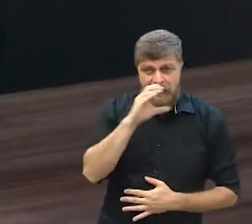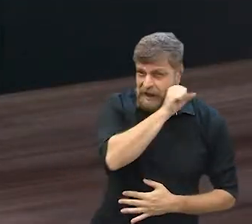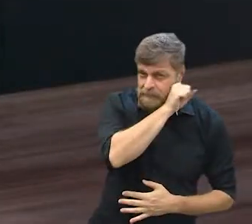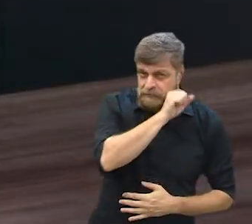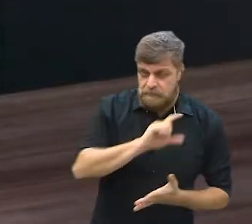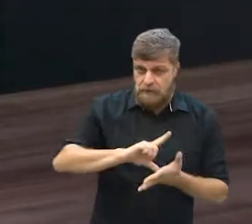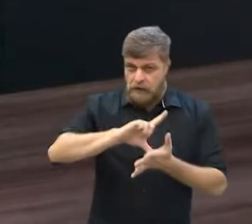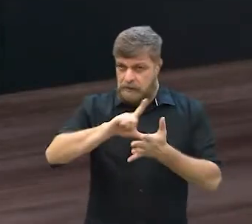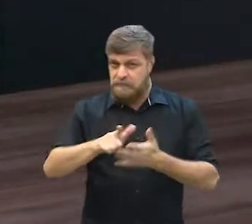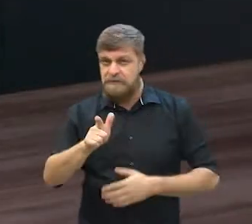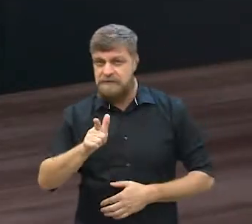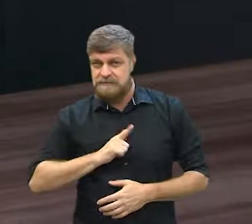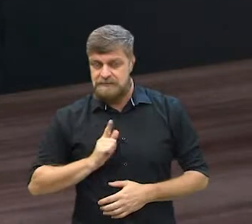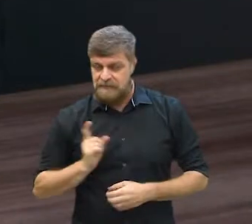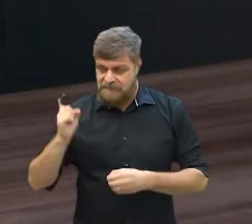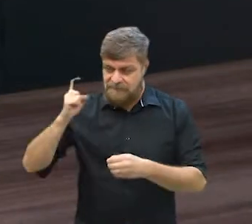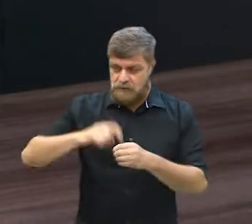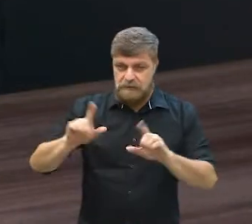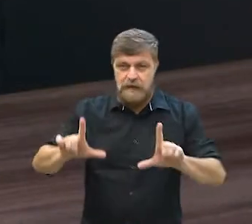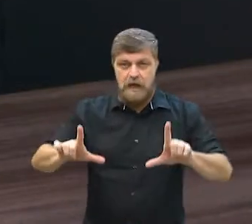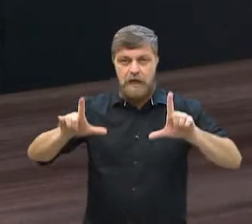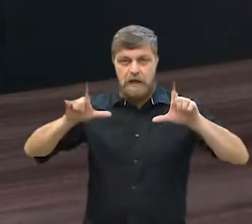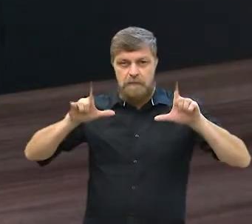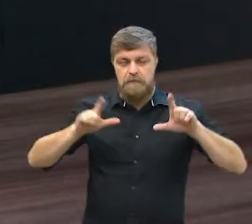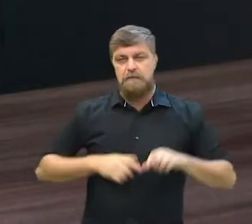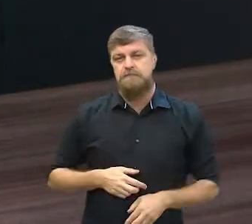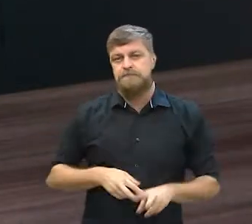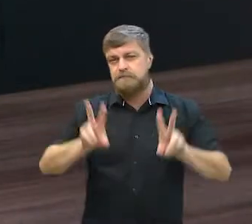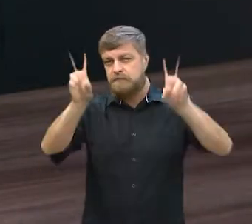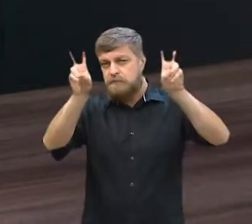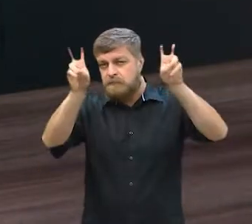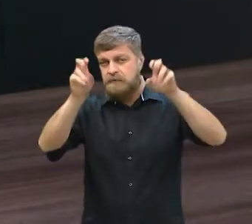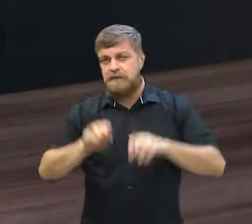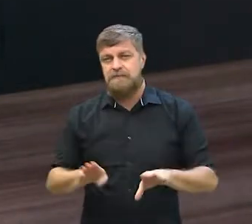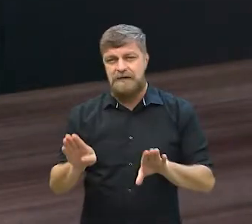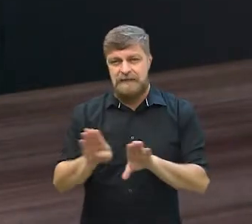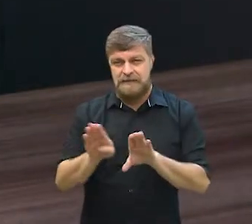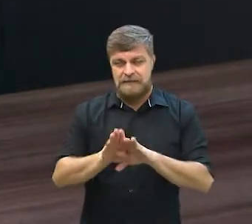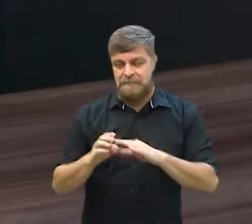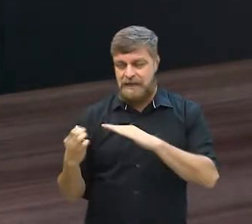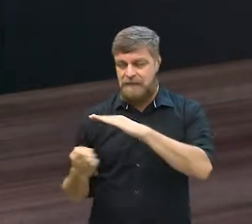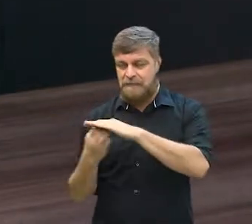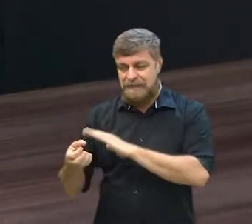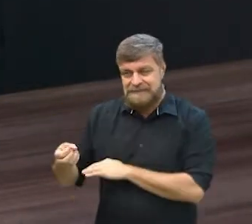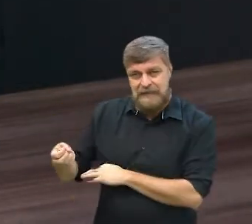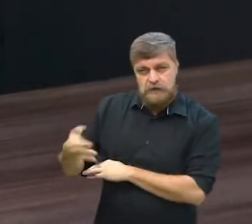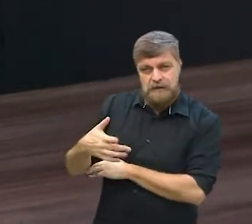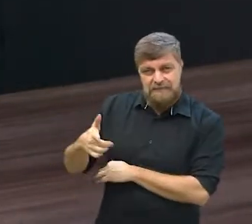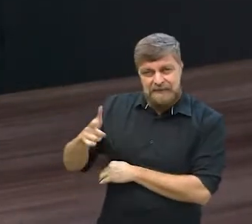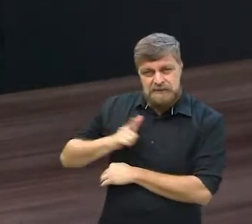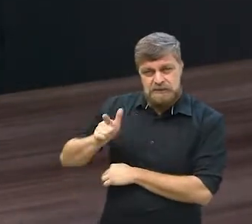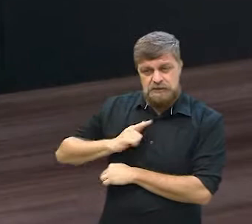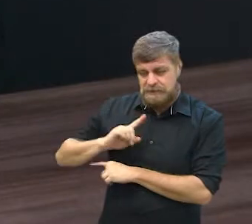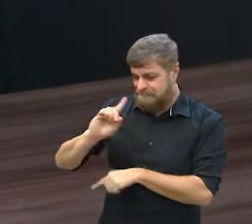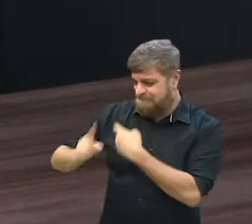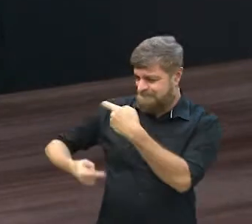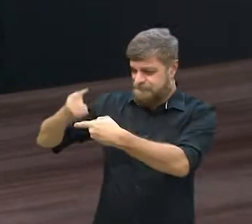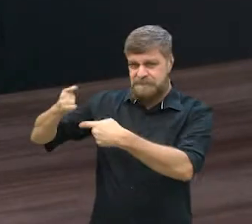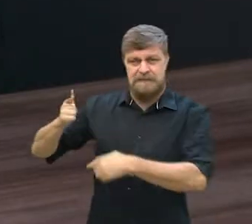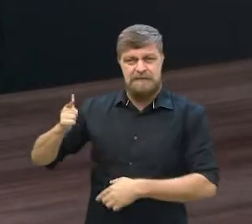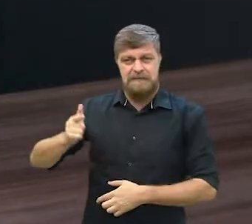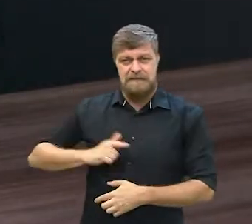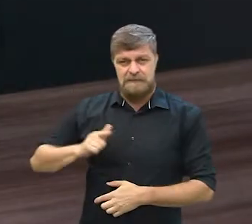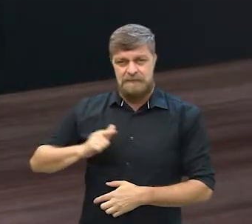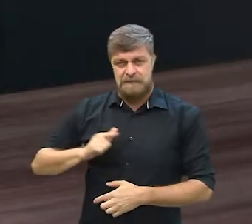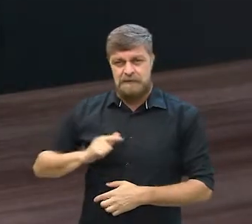breve intervalo. Já já a gente volta falando aqui no programa sobre também uma startup que tinha muito